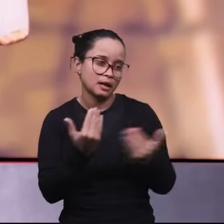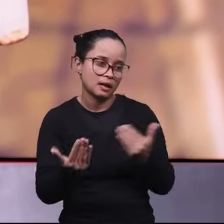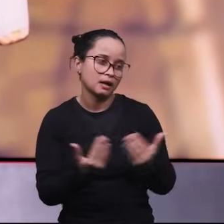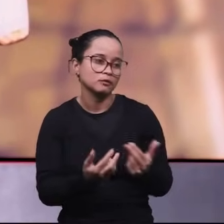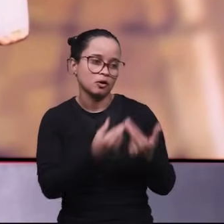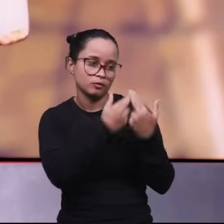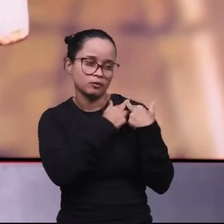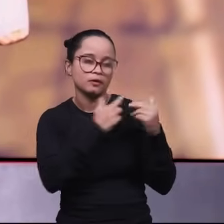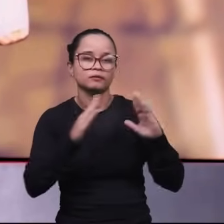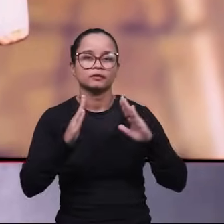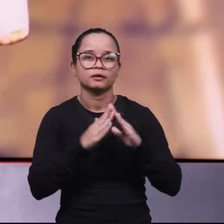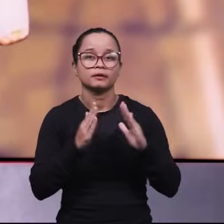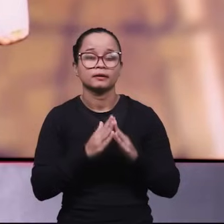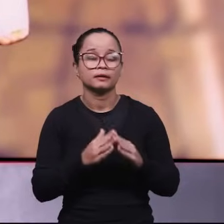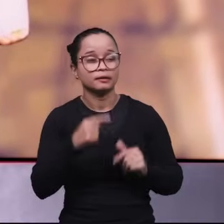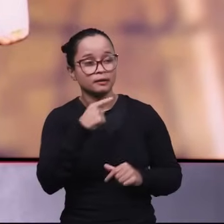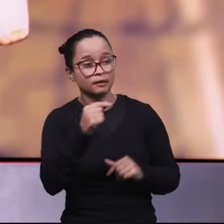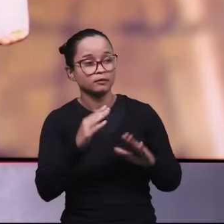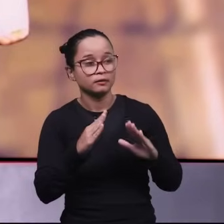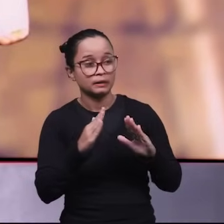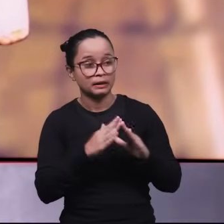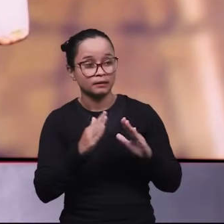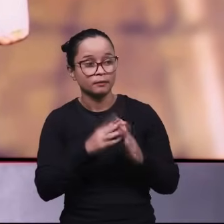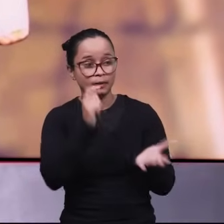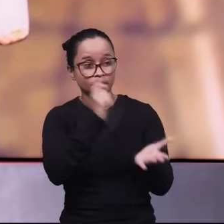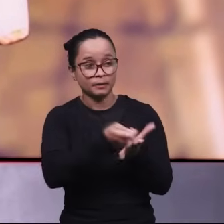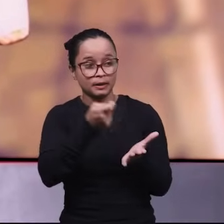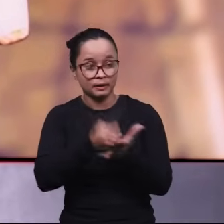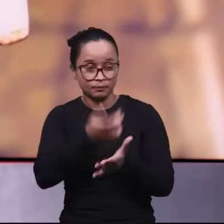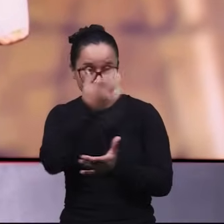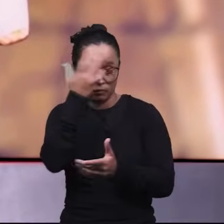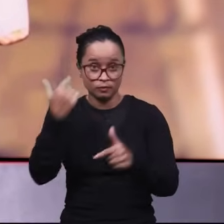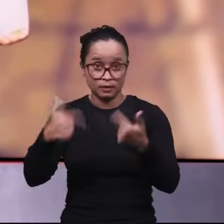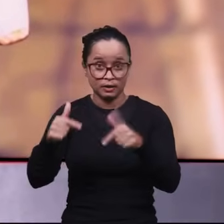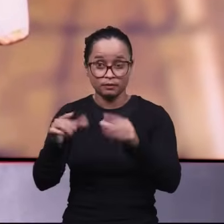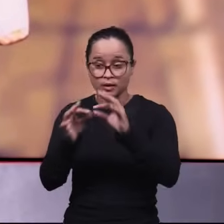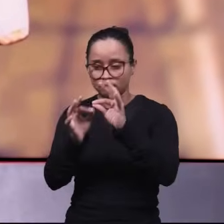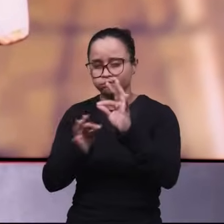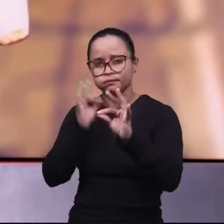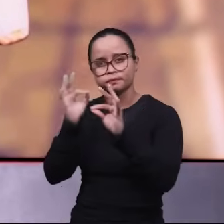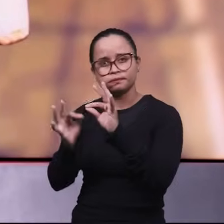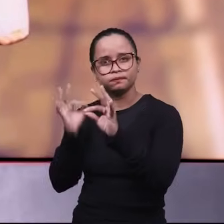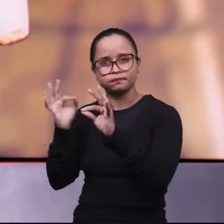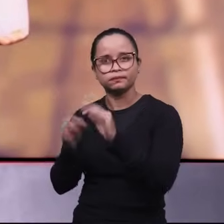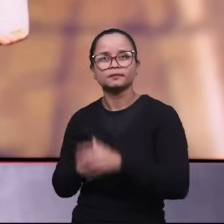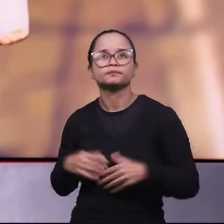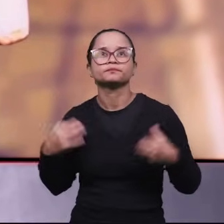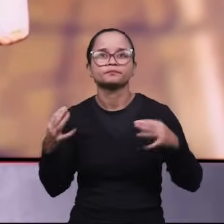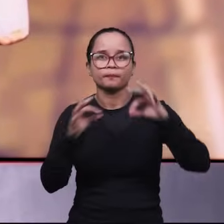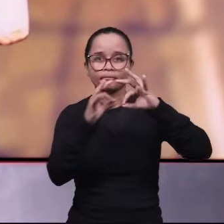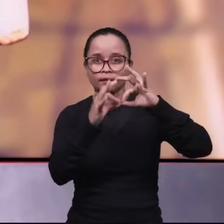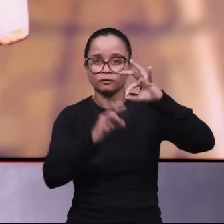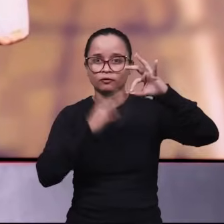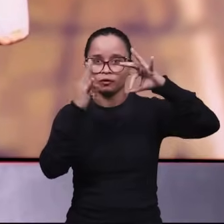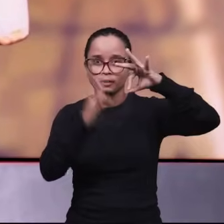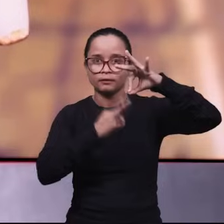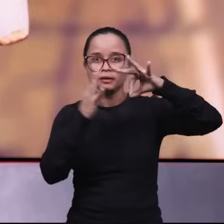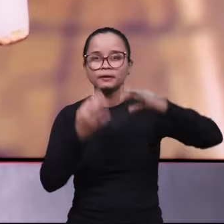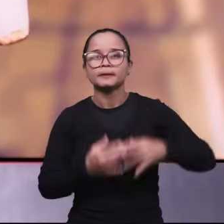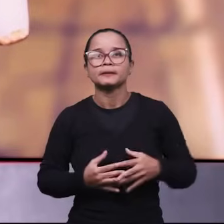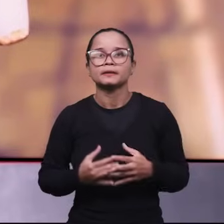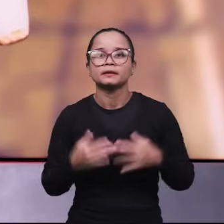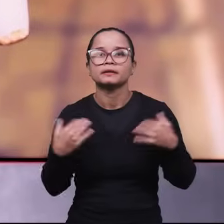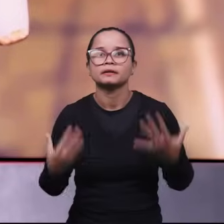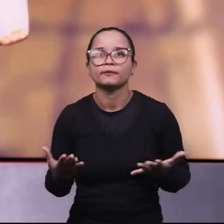assalariar trabalhadores para a sua vinha. Olha só aí, ele saiu, foi provavelmente numa praça, era